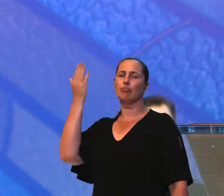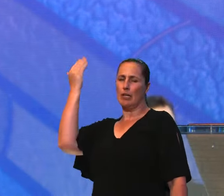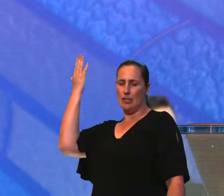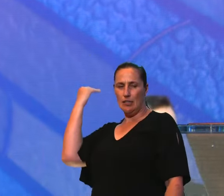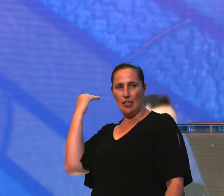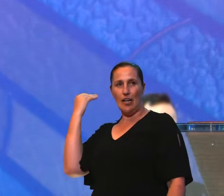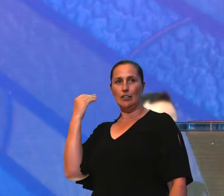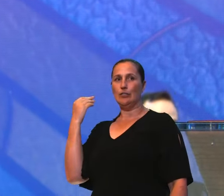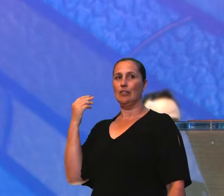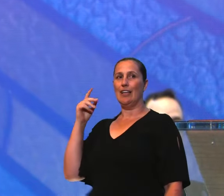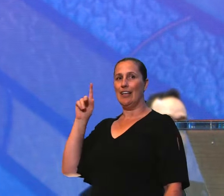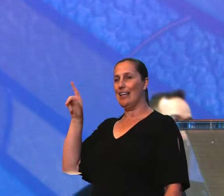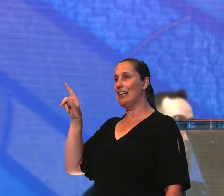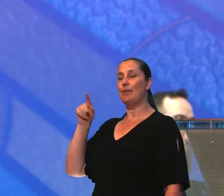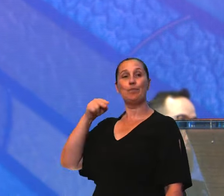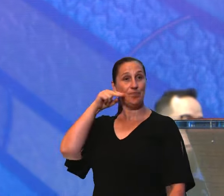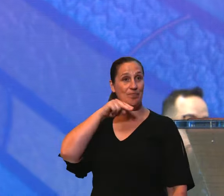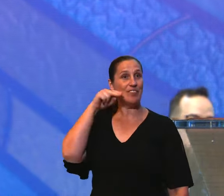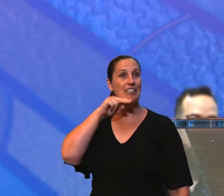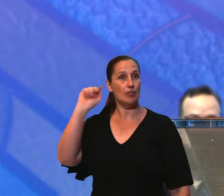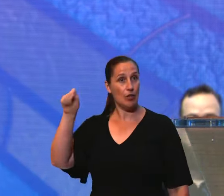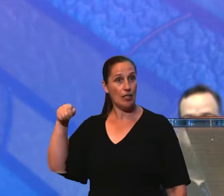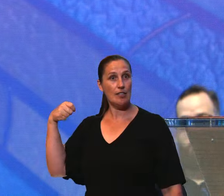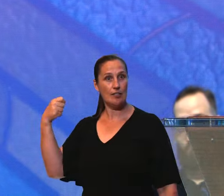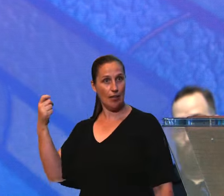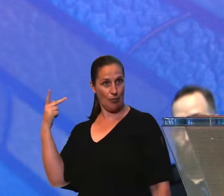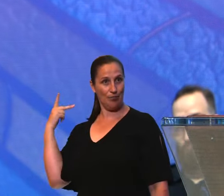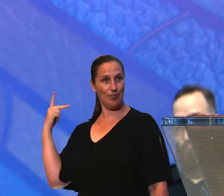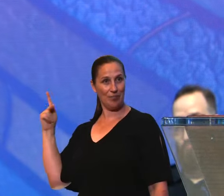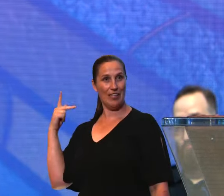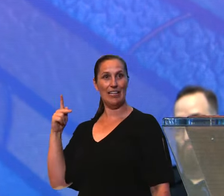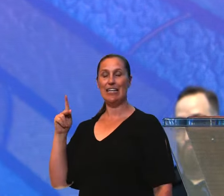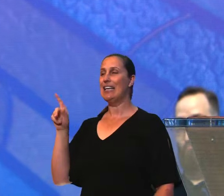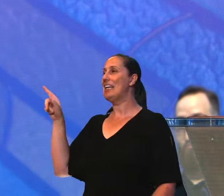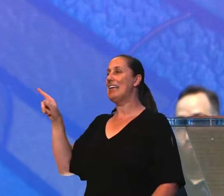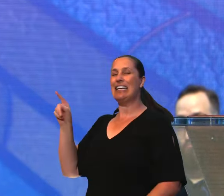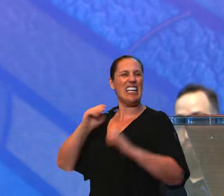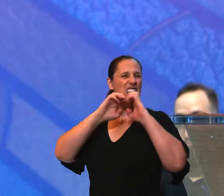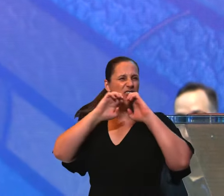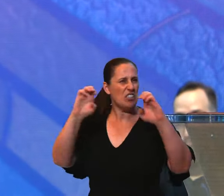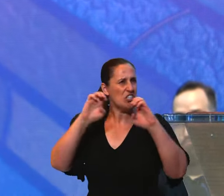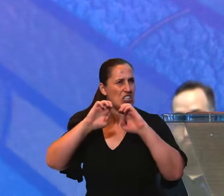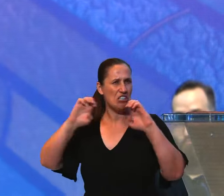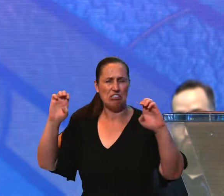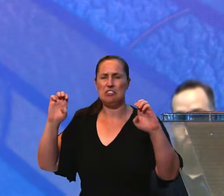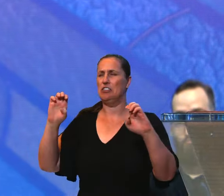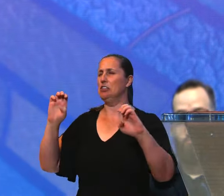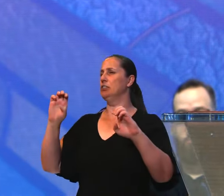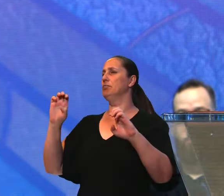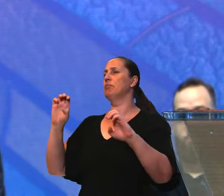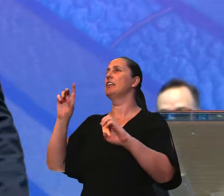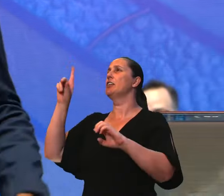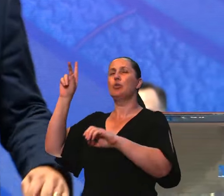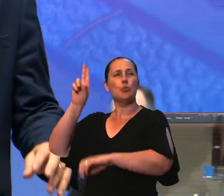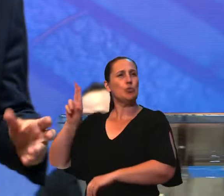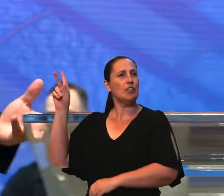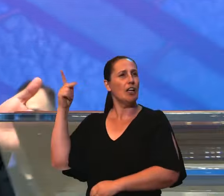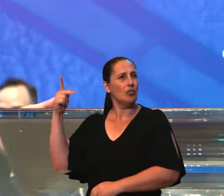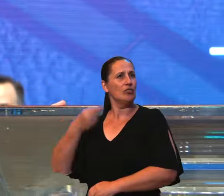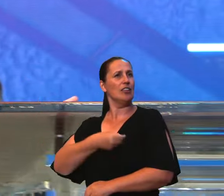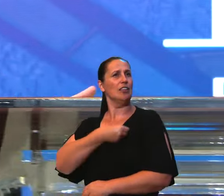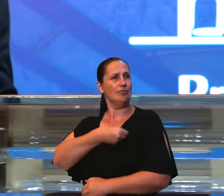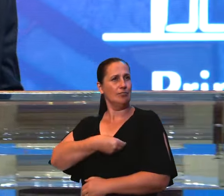ele tava falando para mim ó esses dois meses preguei mais de vezes um evangelista Deus tem usado grandemente e eu tenho